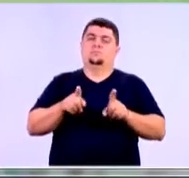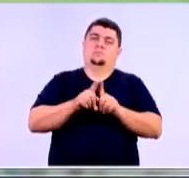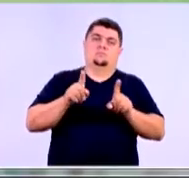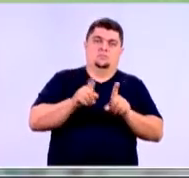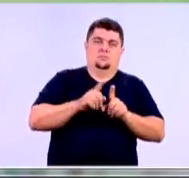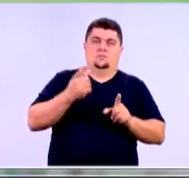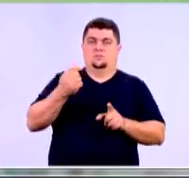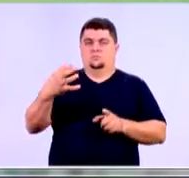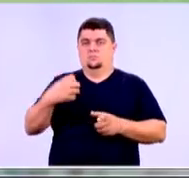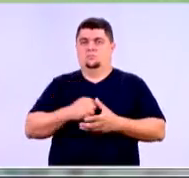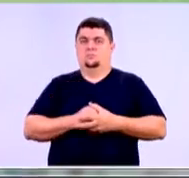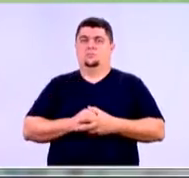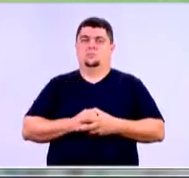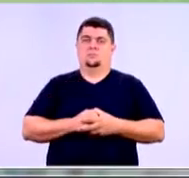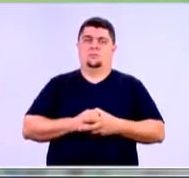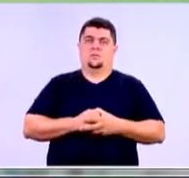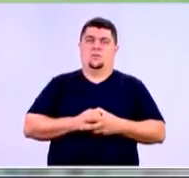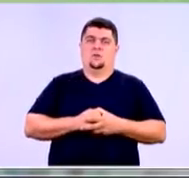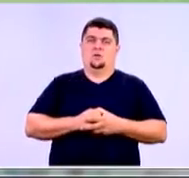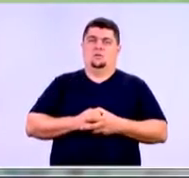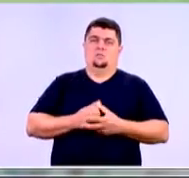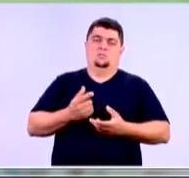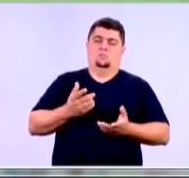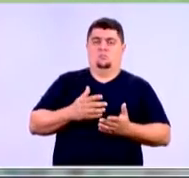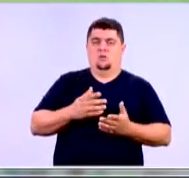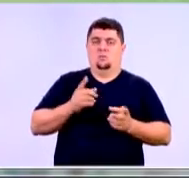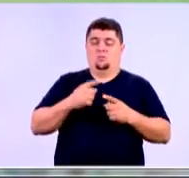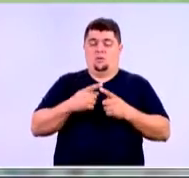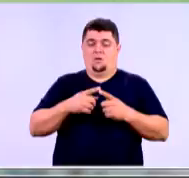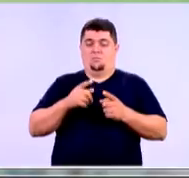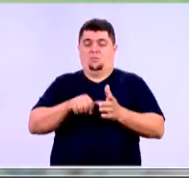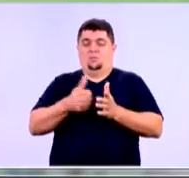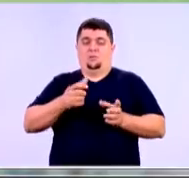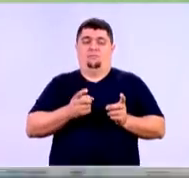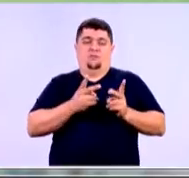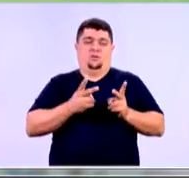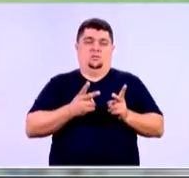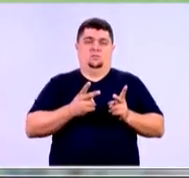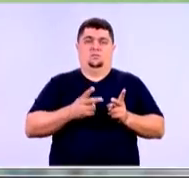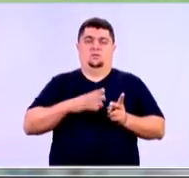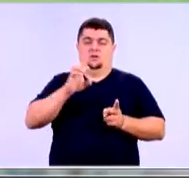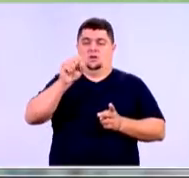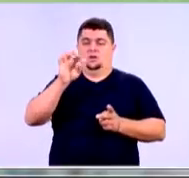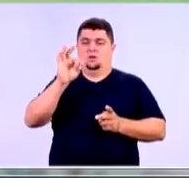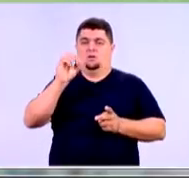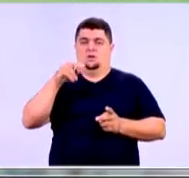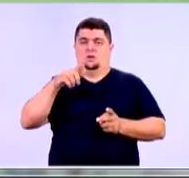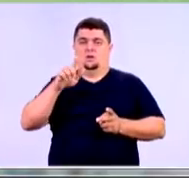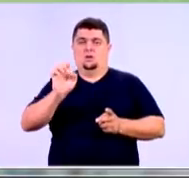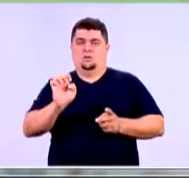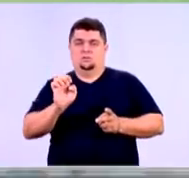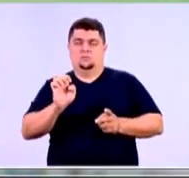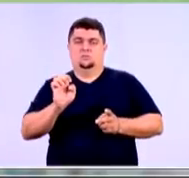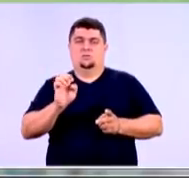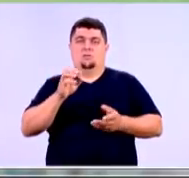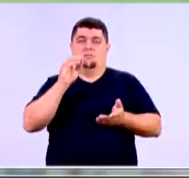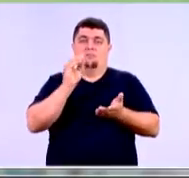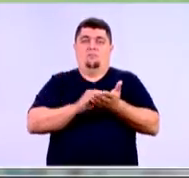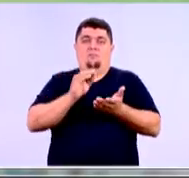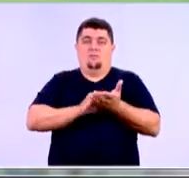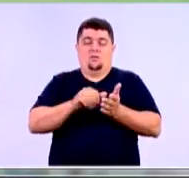estar líquido, só que um pouco menos do que o disponível e a conta a receber. E o seu estoque falta